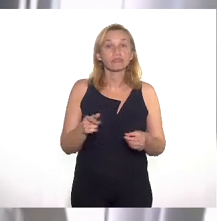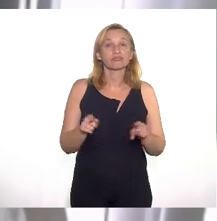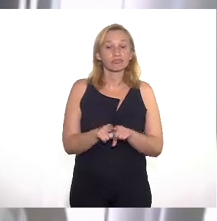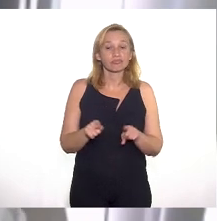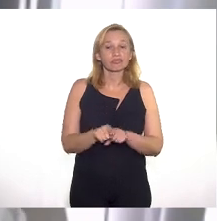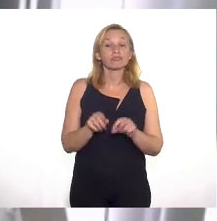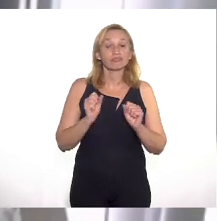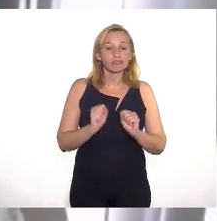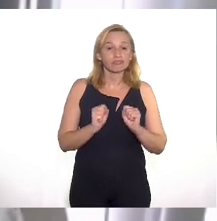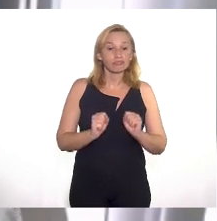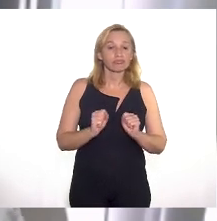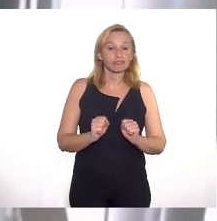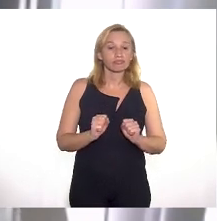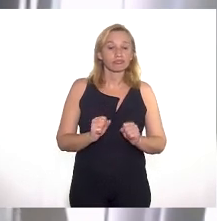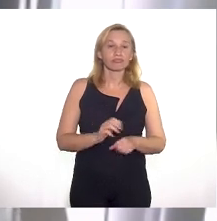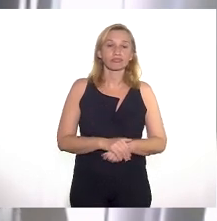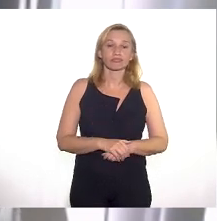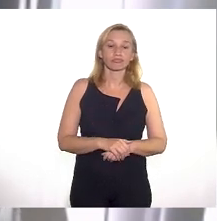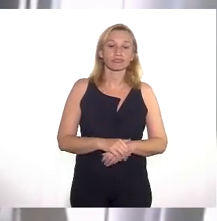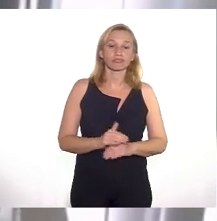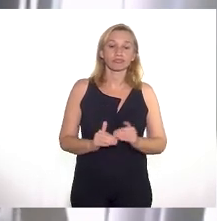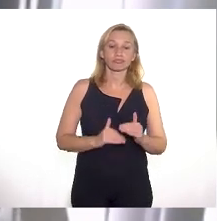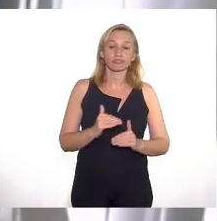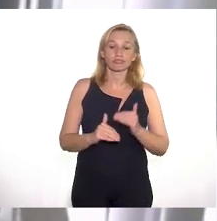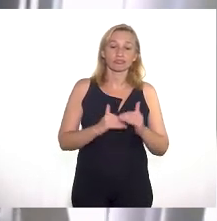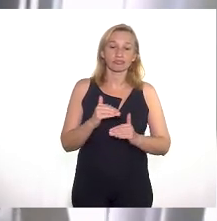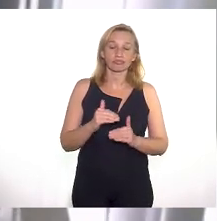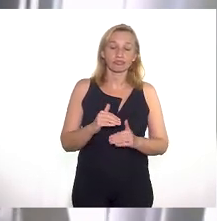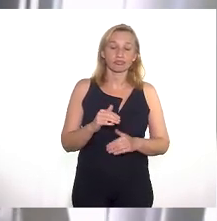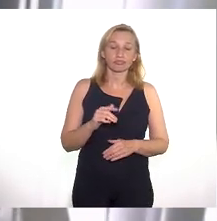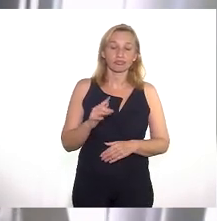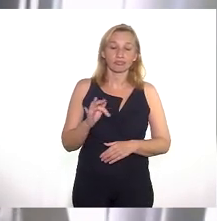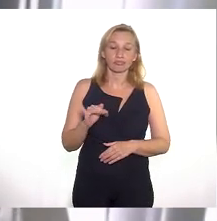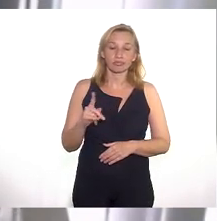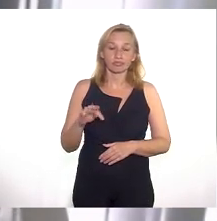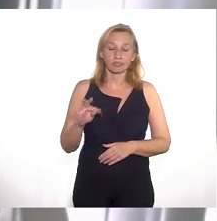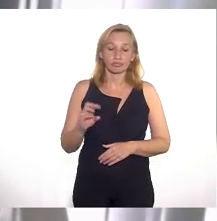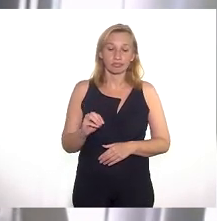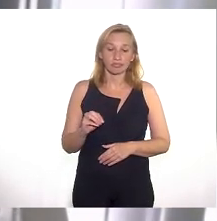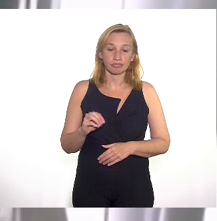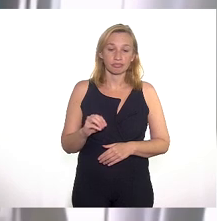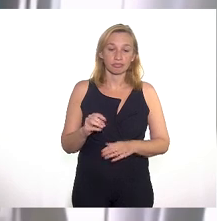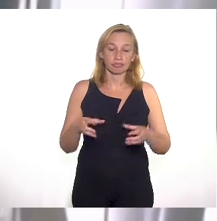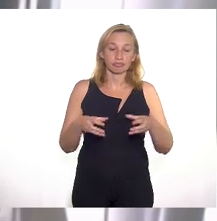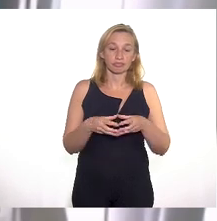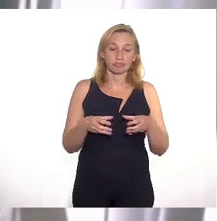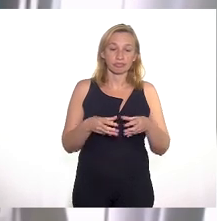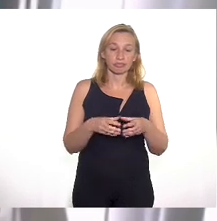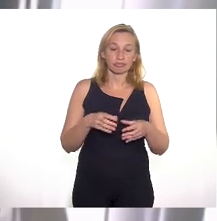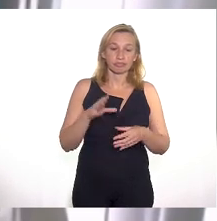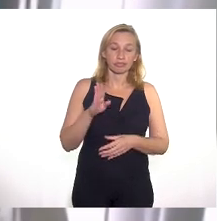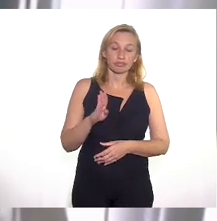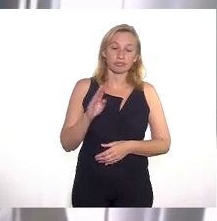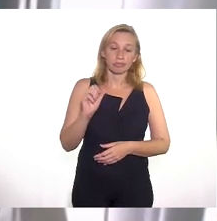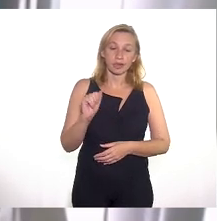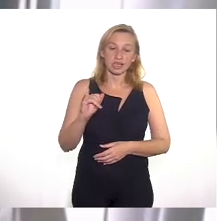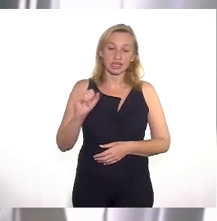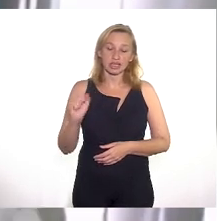pode envolver no processo de gerenciamento dessa rede os comitês de bacias hidrográficas, não